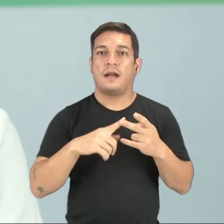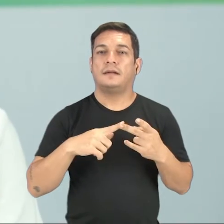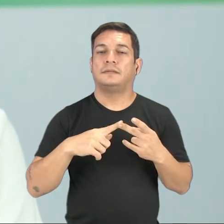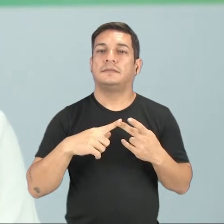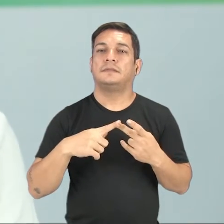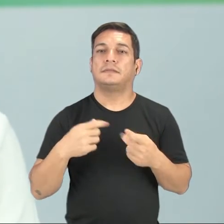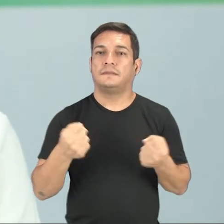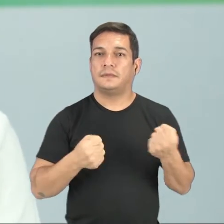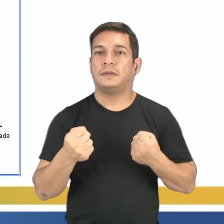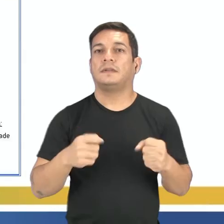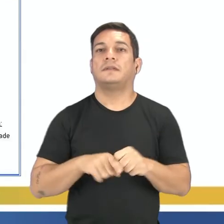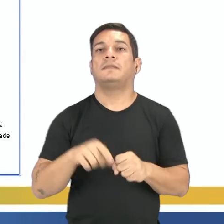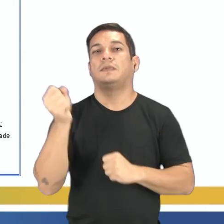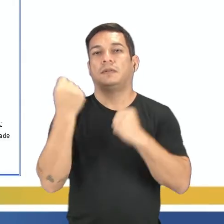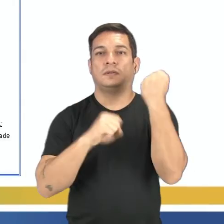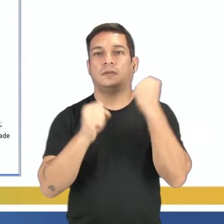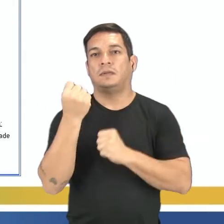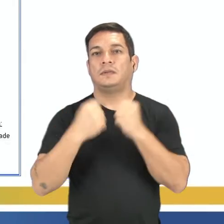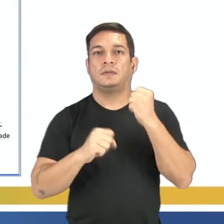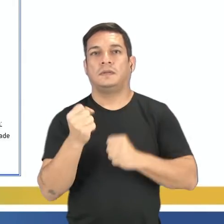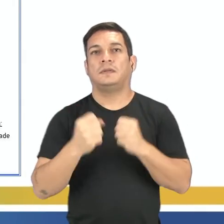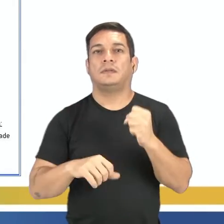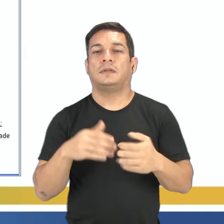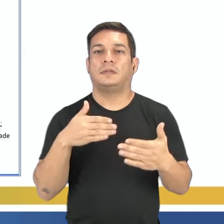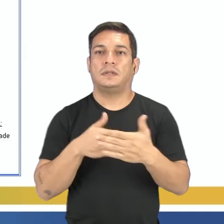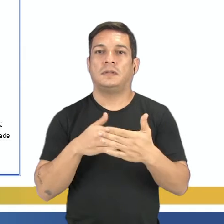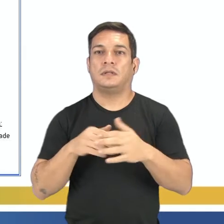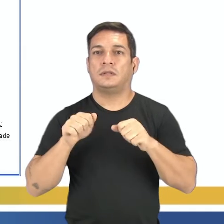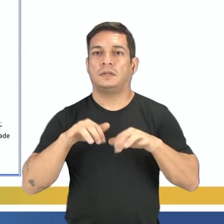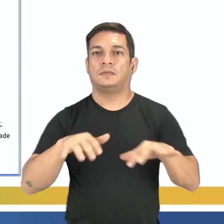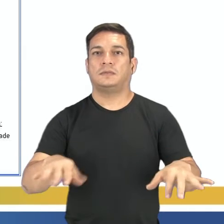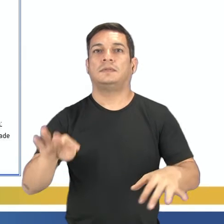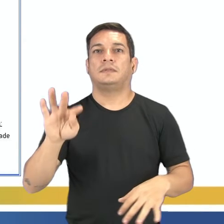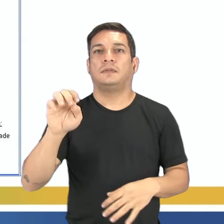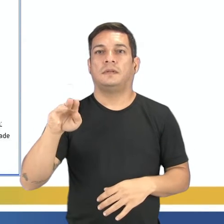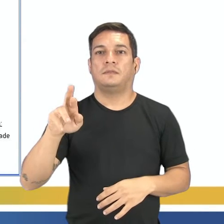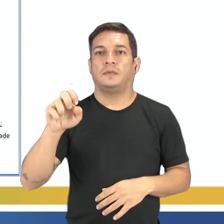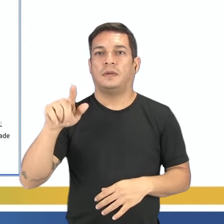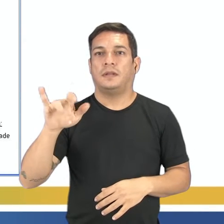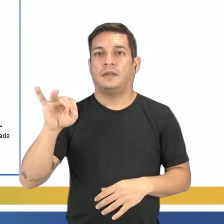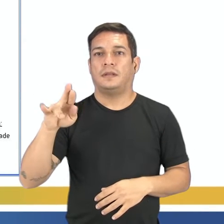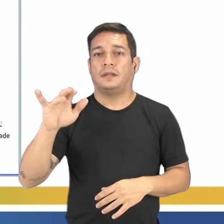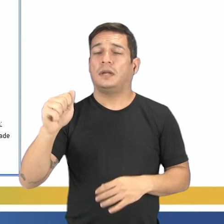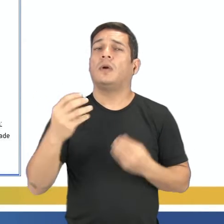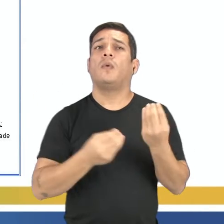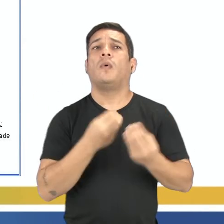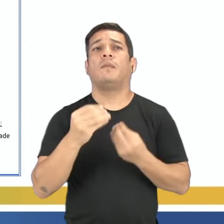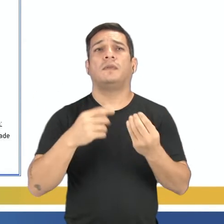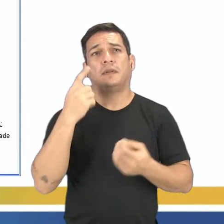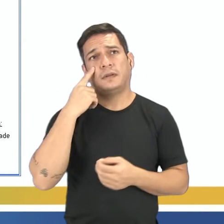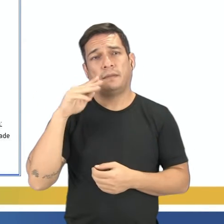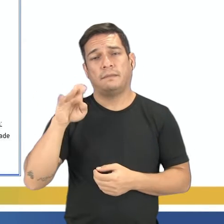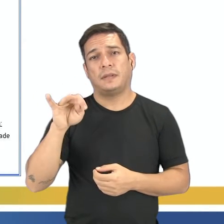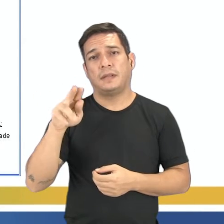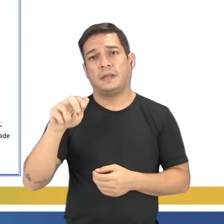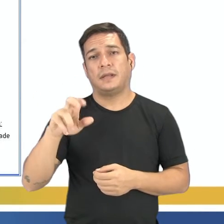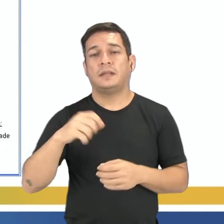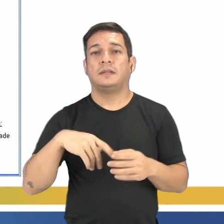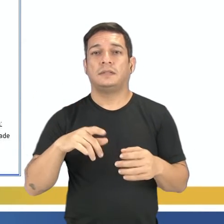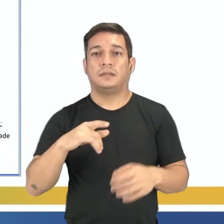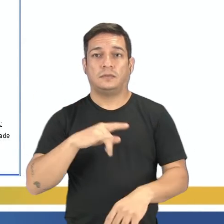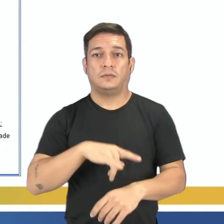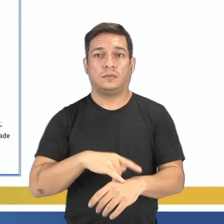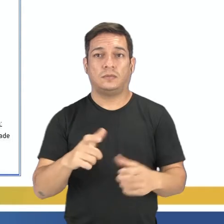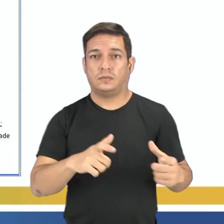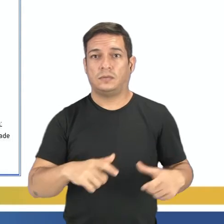o setor industrial e até as usinas termoelétricas. Como que se obtém o metano? Através de aterros